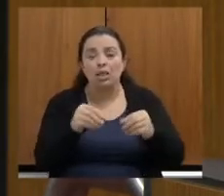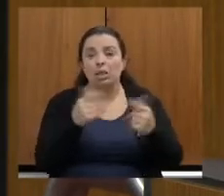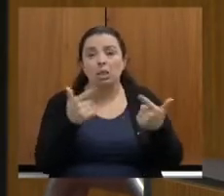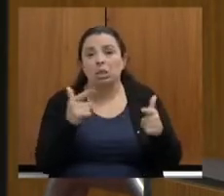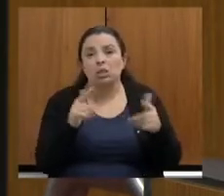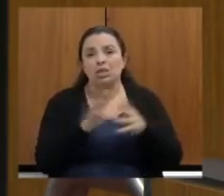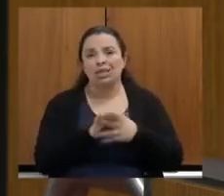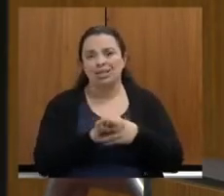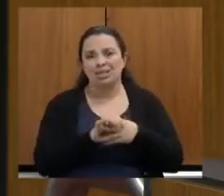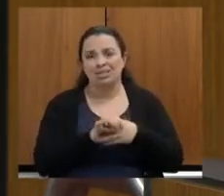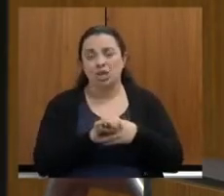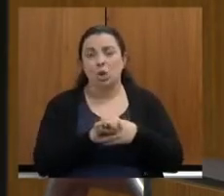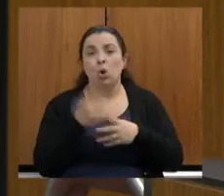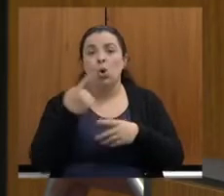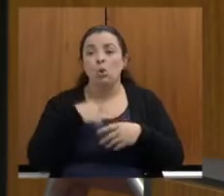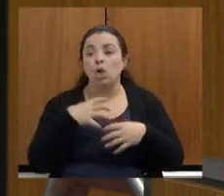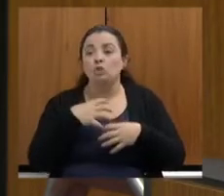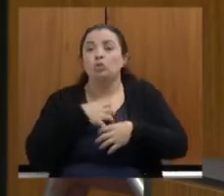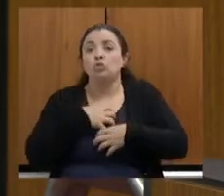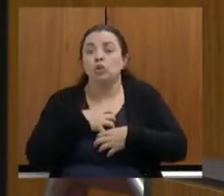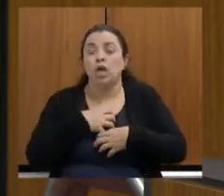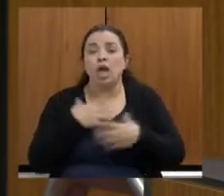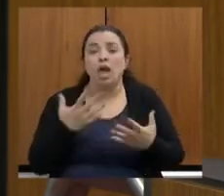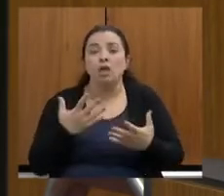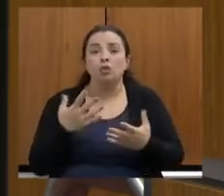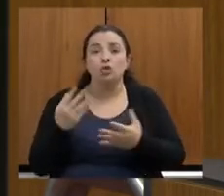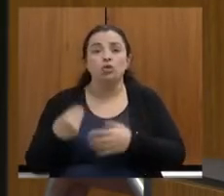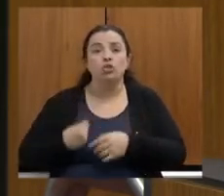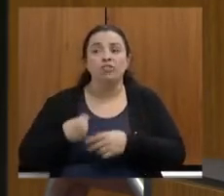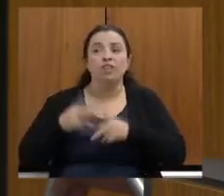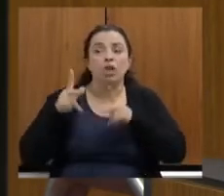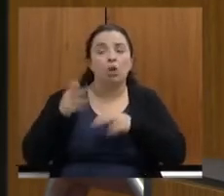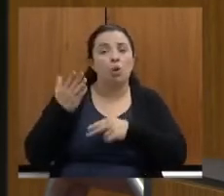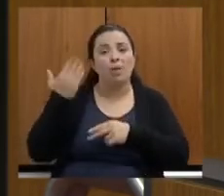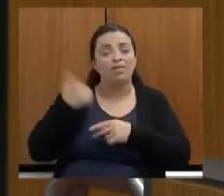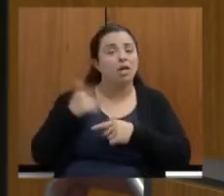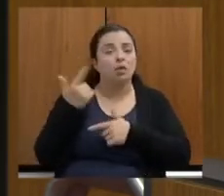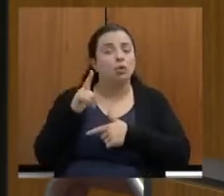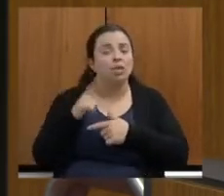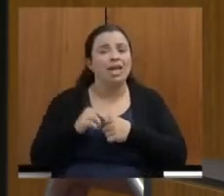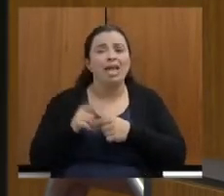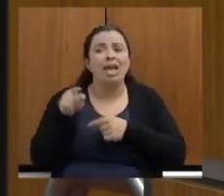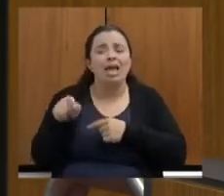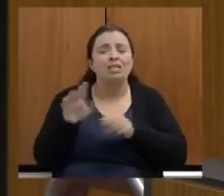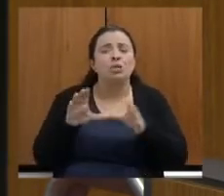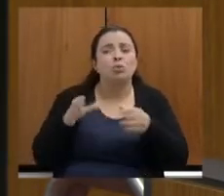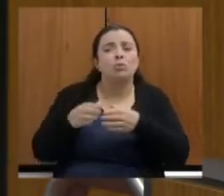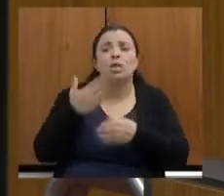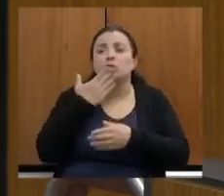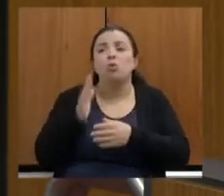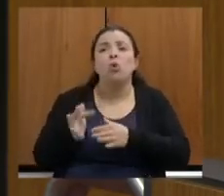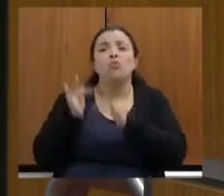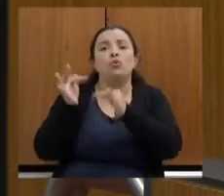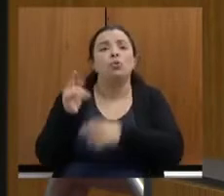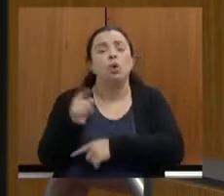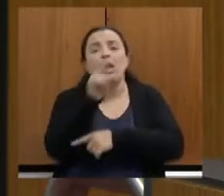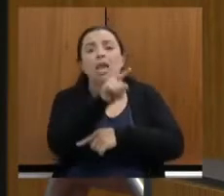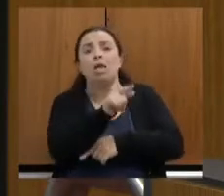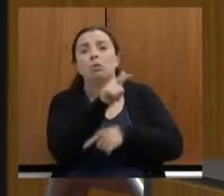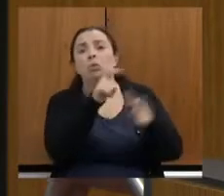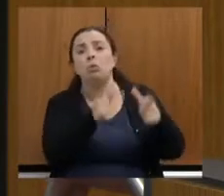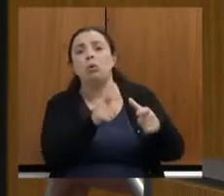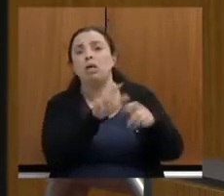refazer os nossos modos de vidas como a gente tinha que futuro que essa comunidade vai ter o quê que vai ser dessa